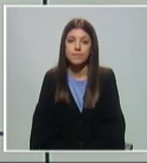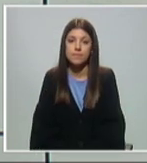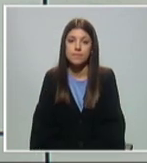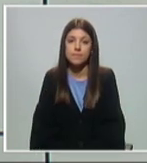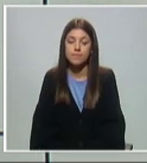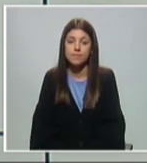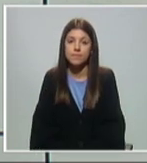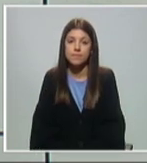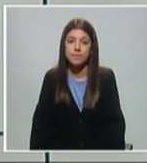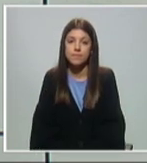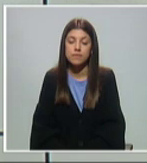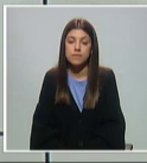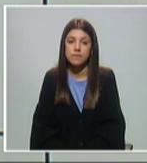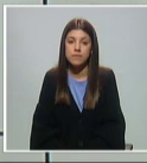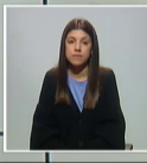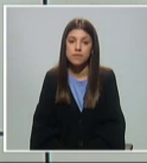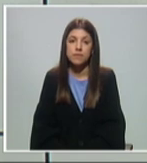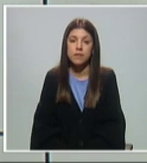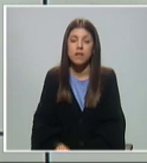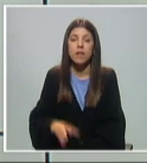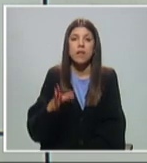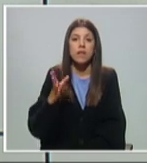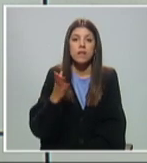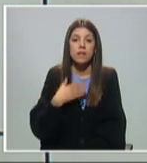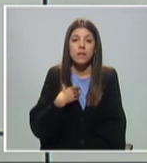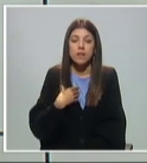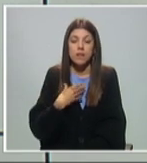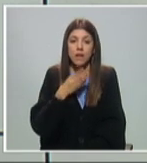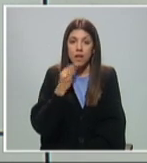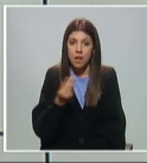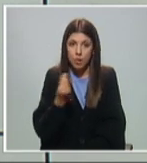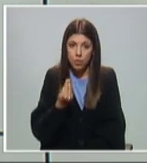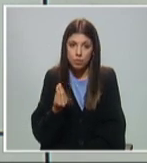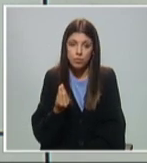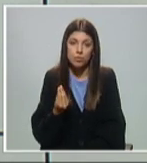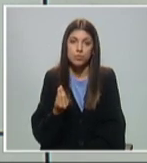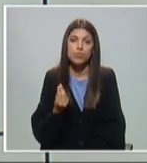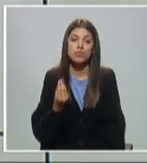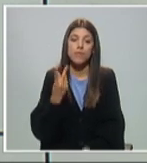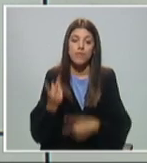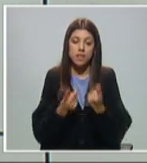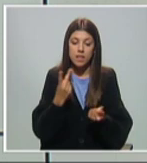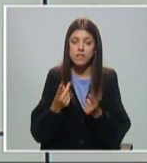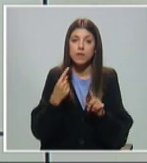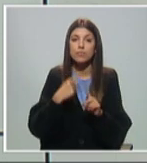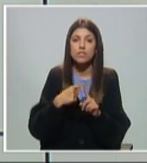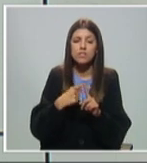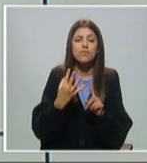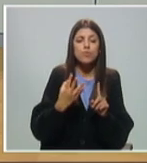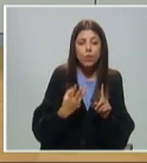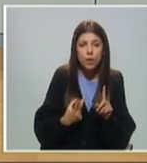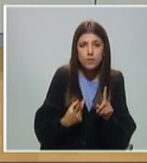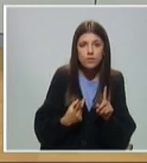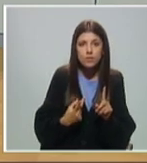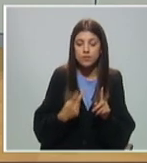sempre a fazê-lo. Quantos alunos tiveram uma avaliação positiva e quantos alunos tiveram uma